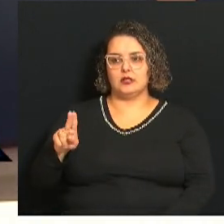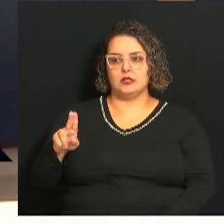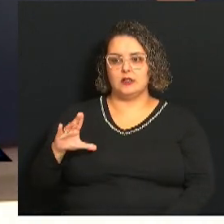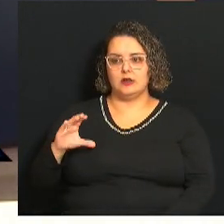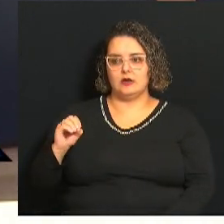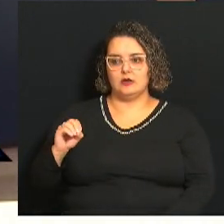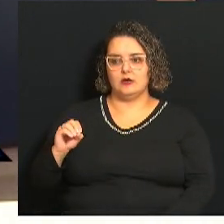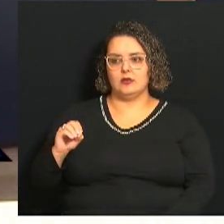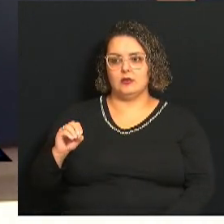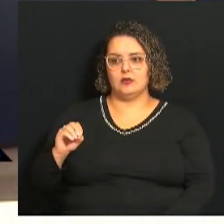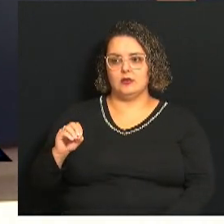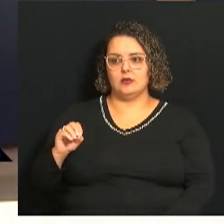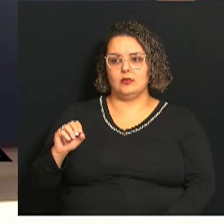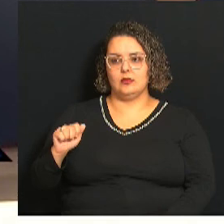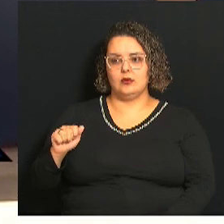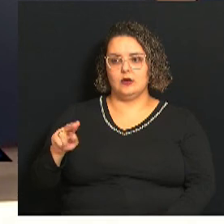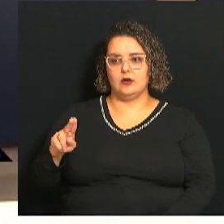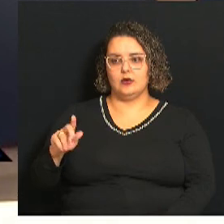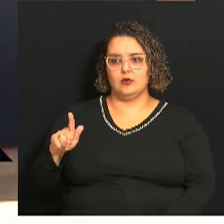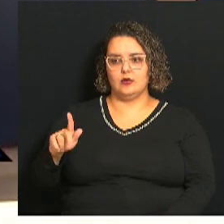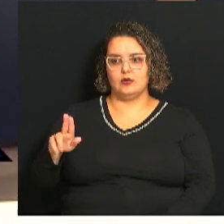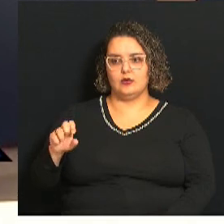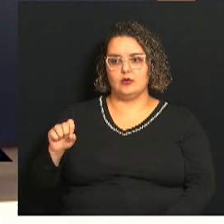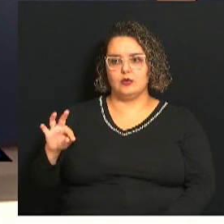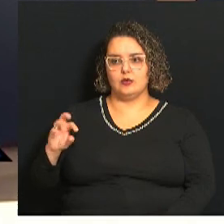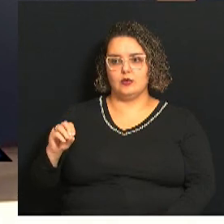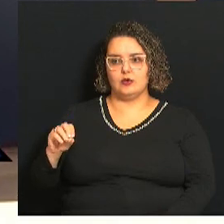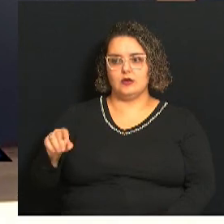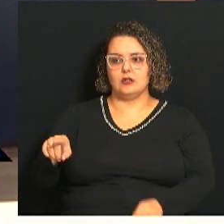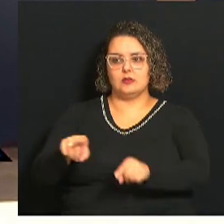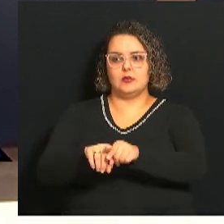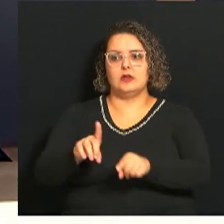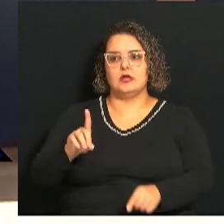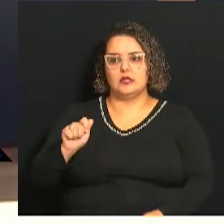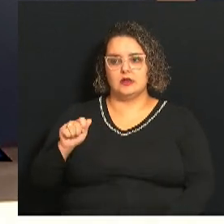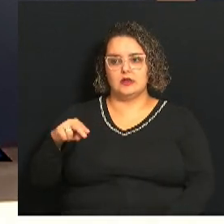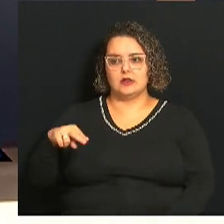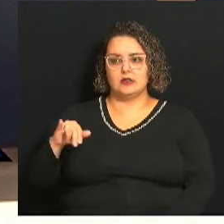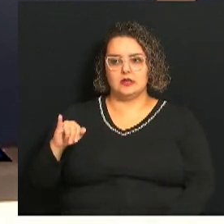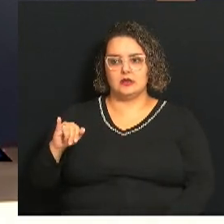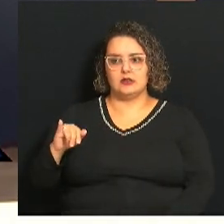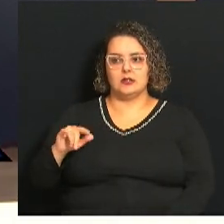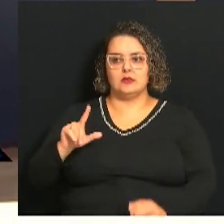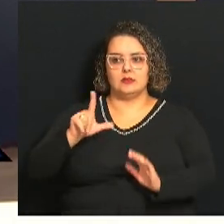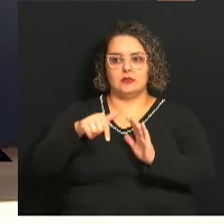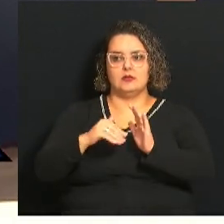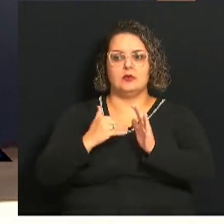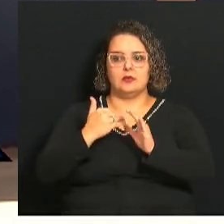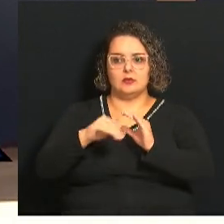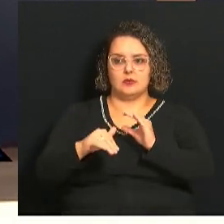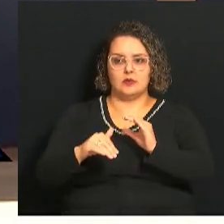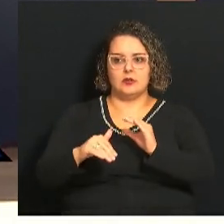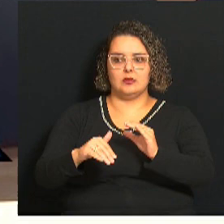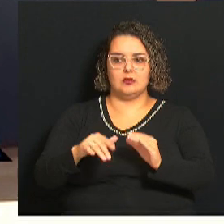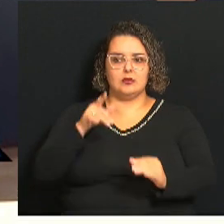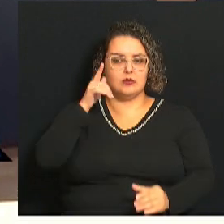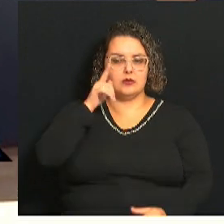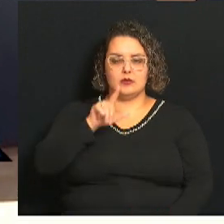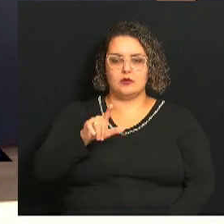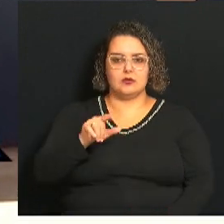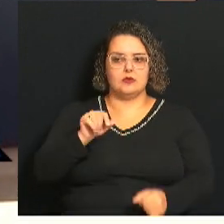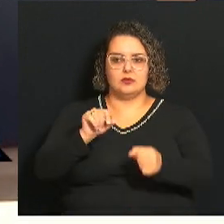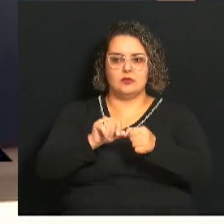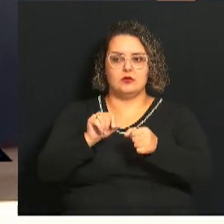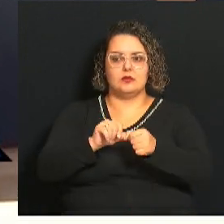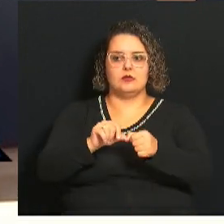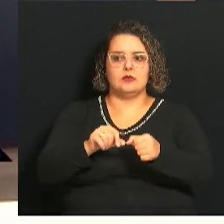Augusto de Azevedo e também a Dani, que elas acabaram mandando pergunta, eu mando depois, a gente não conseguiu fazê-la